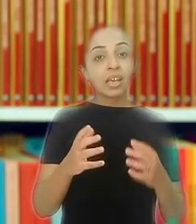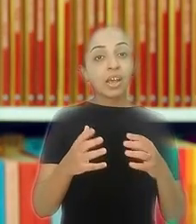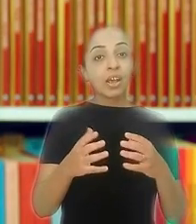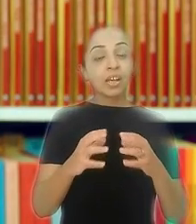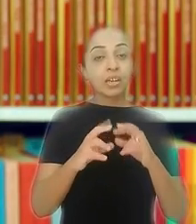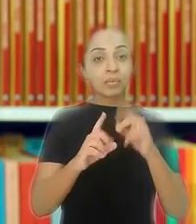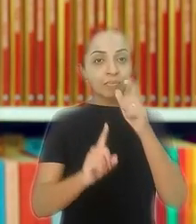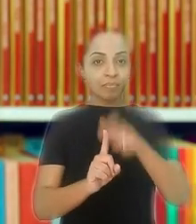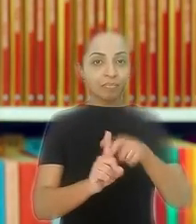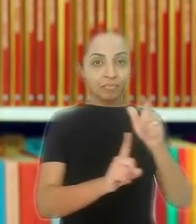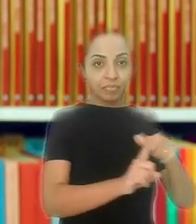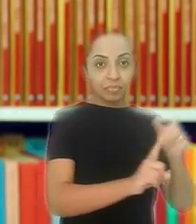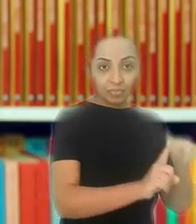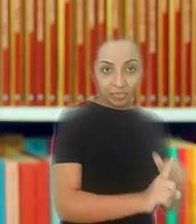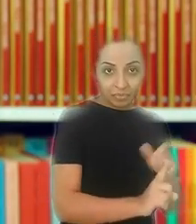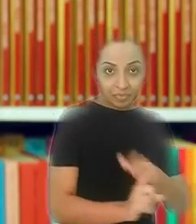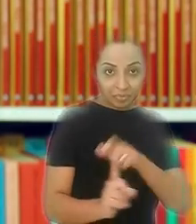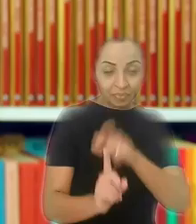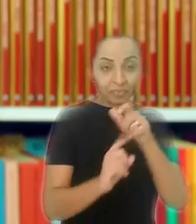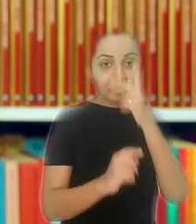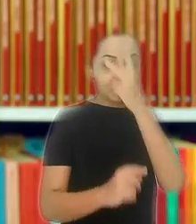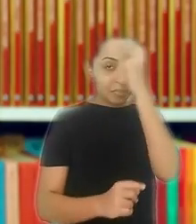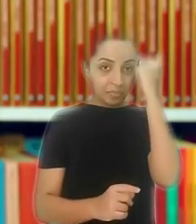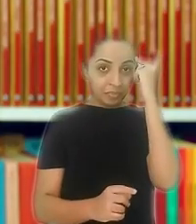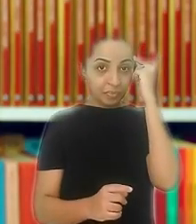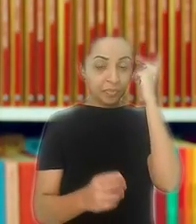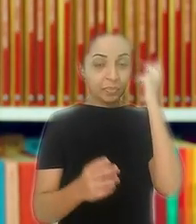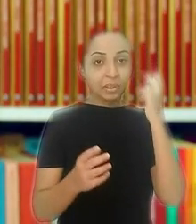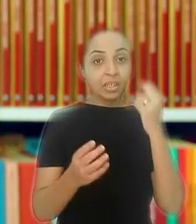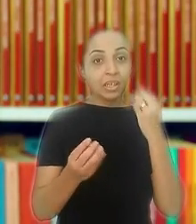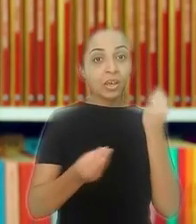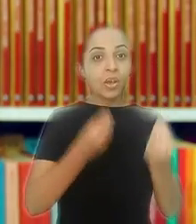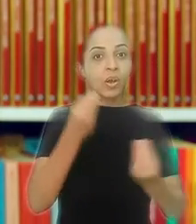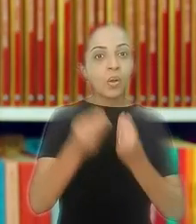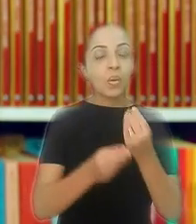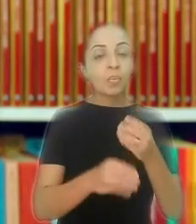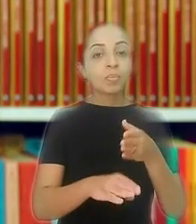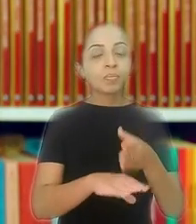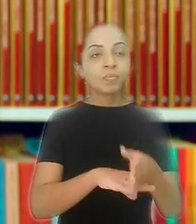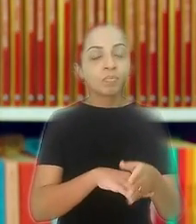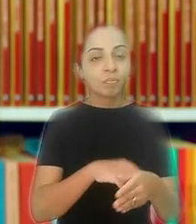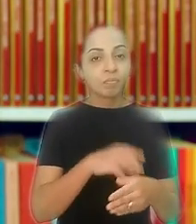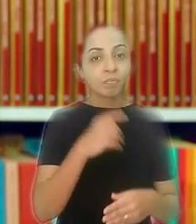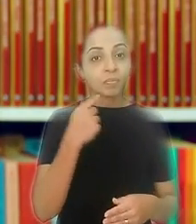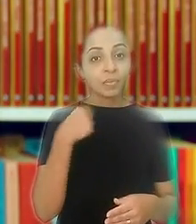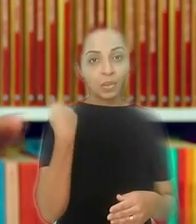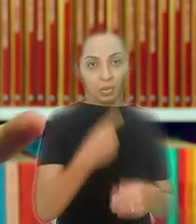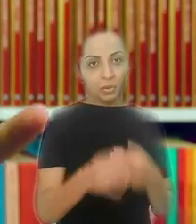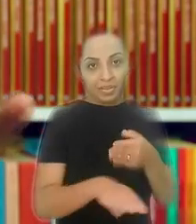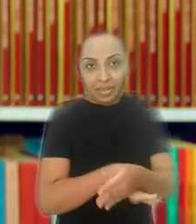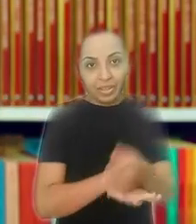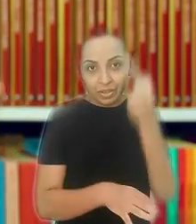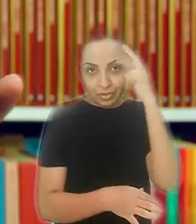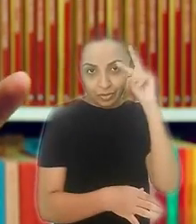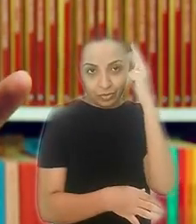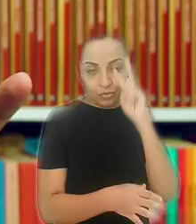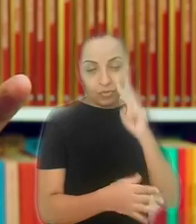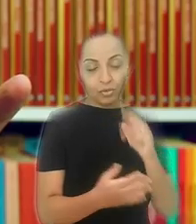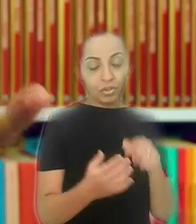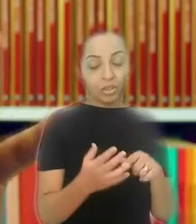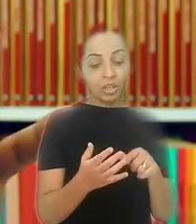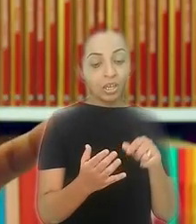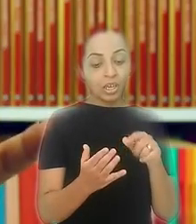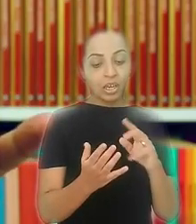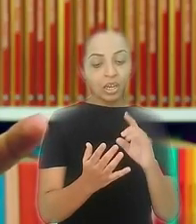lagartixas sabe dois personagens dois andarilhos que eles vão andando e a gente vai descobrindo um mundo